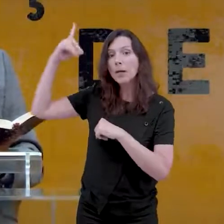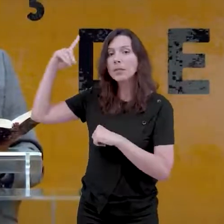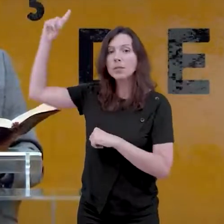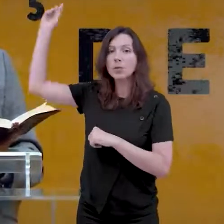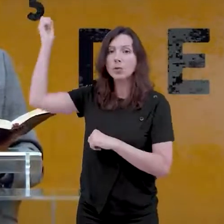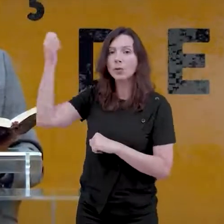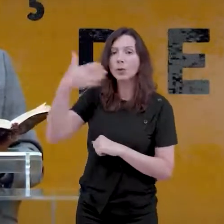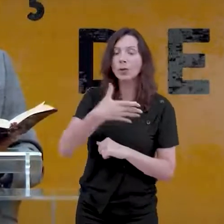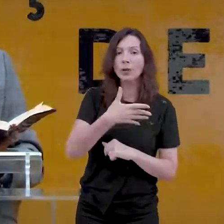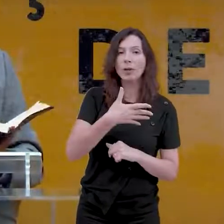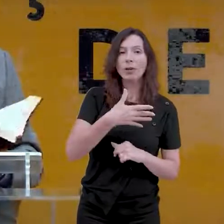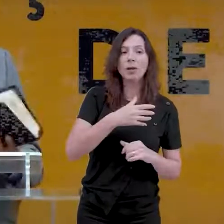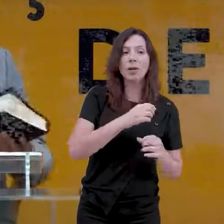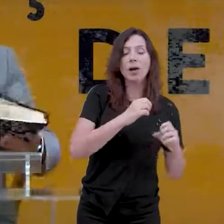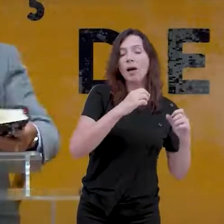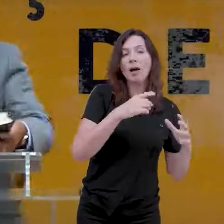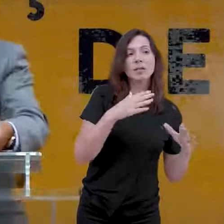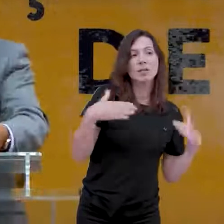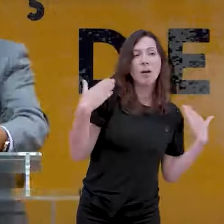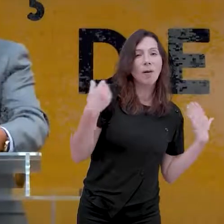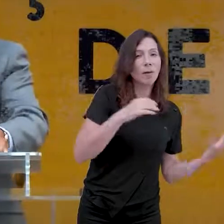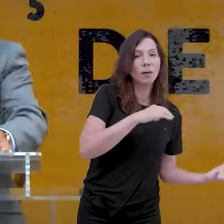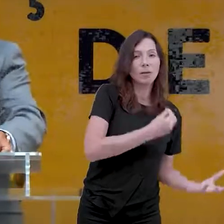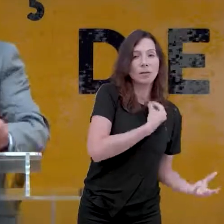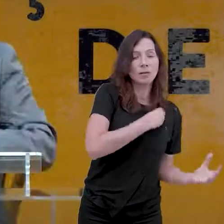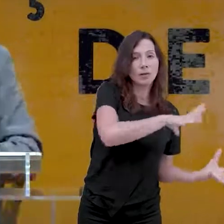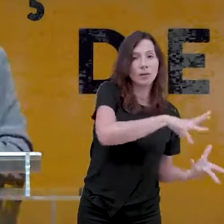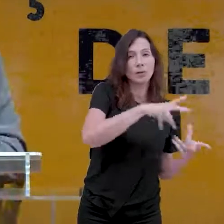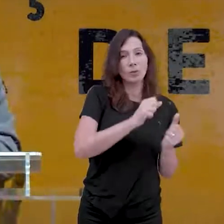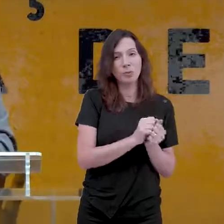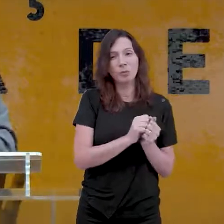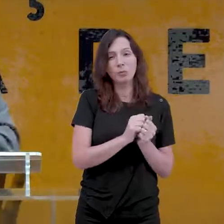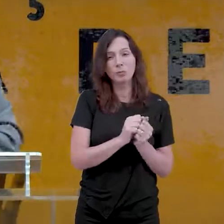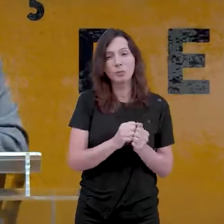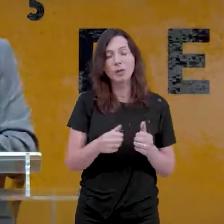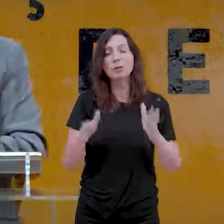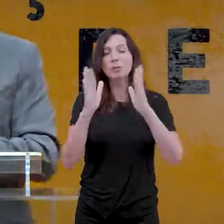alegrias desta vida. Feche seus olhos, vamos orar.